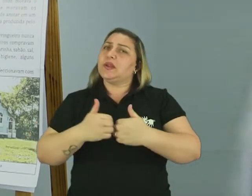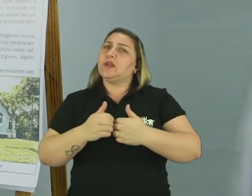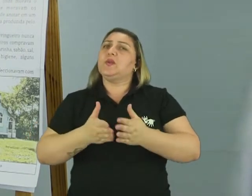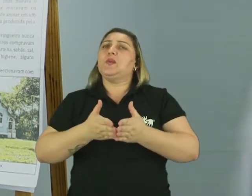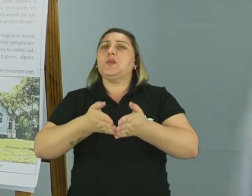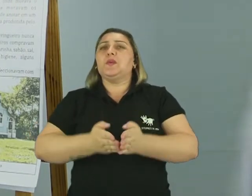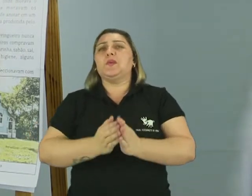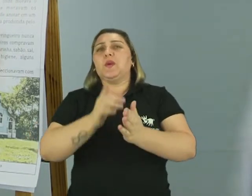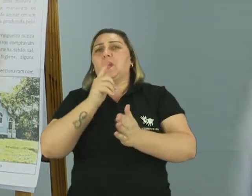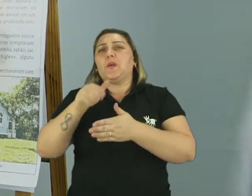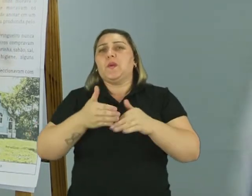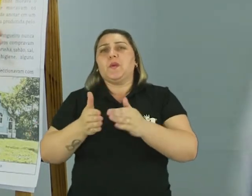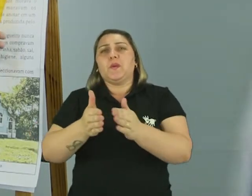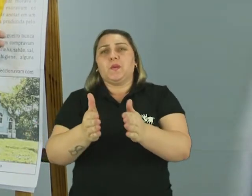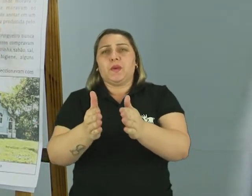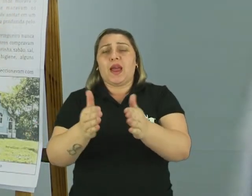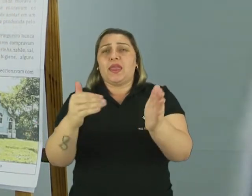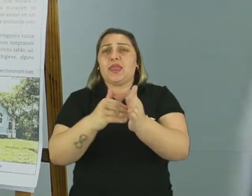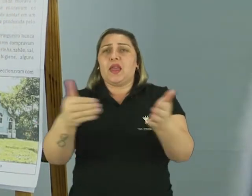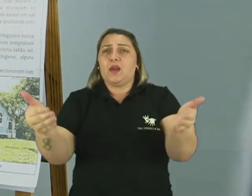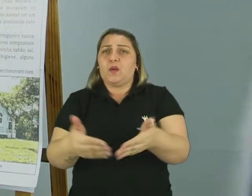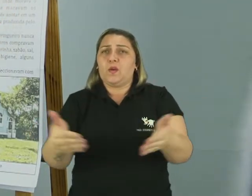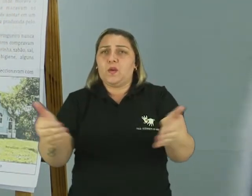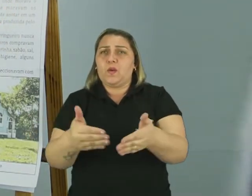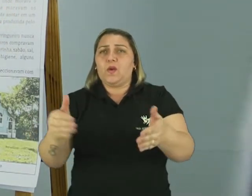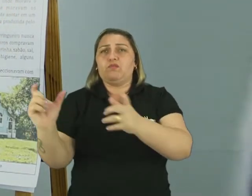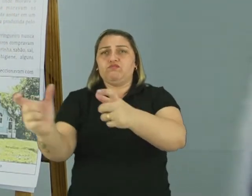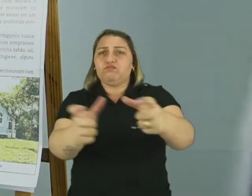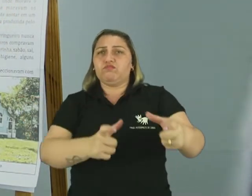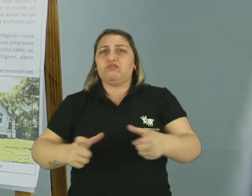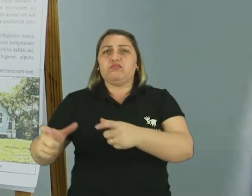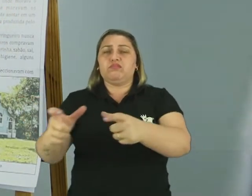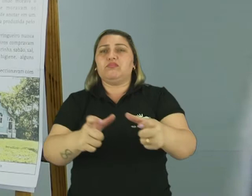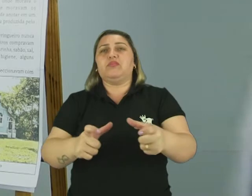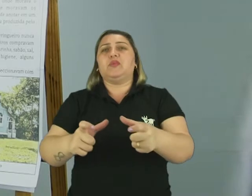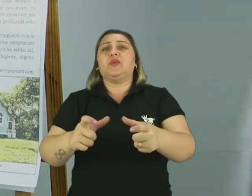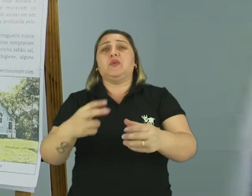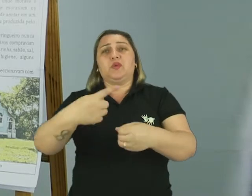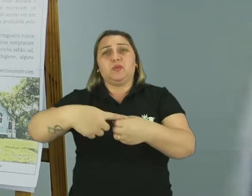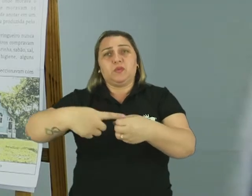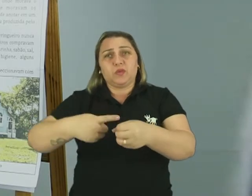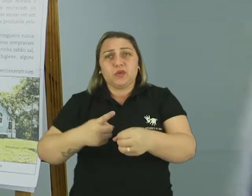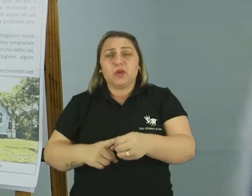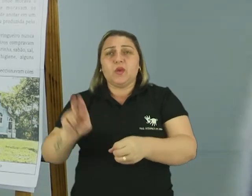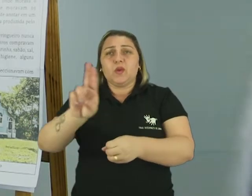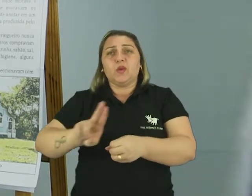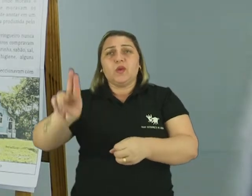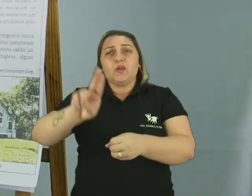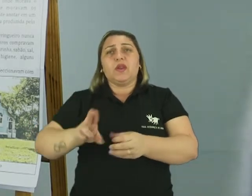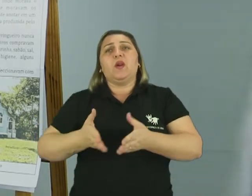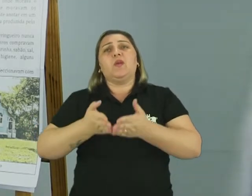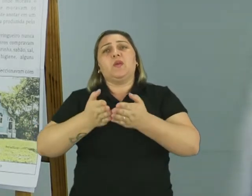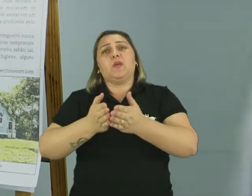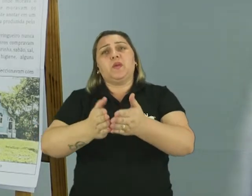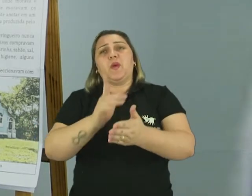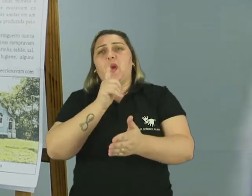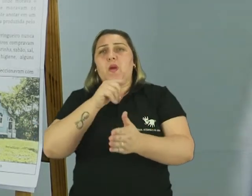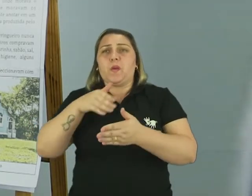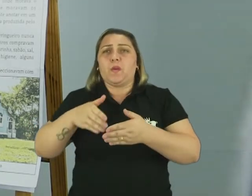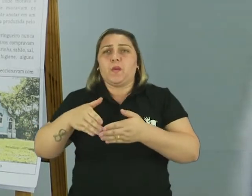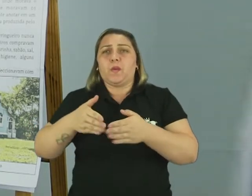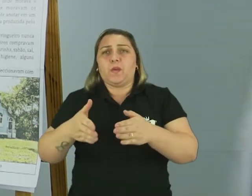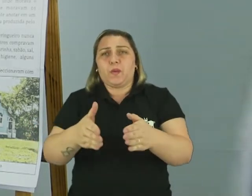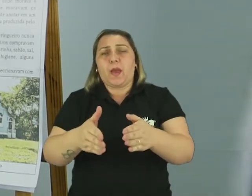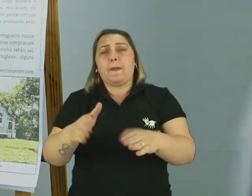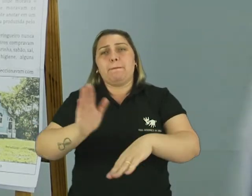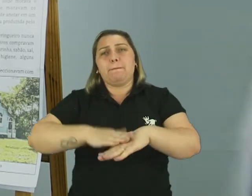feito através dos rios, como é até hoje em muitas localidades nos municípios. Usavam o quê? Usavam o rio. Por quê? Porque era